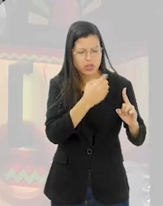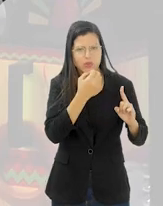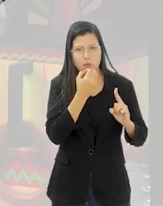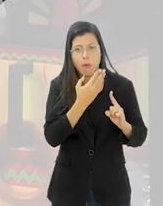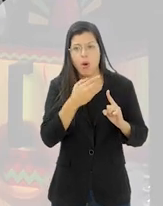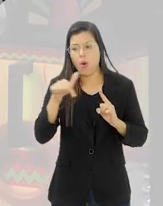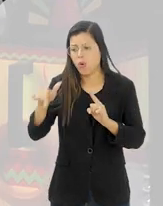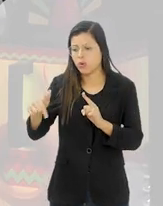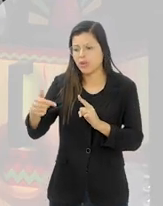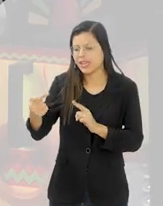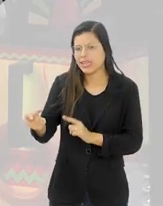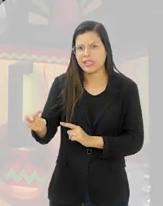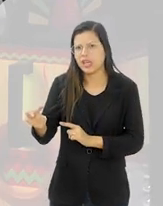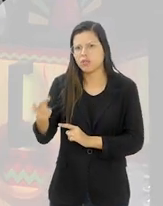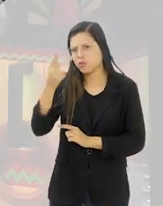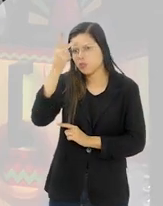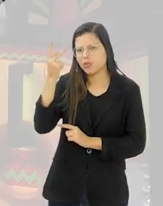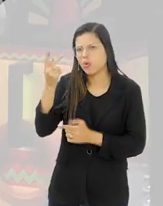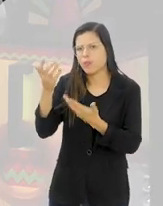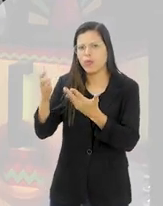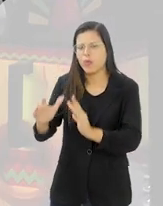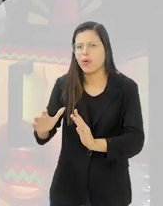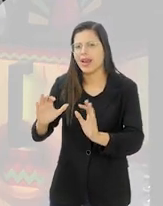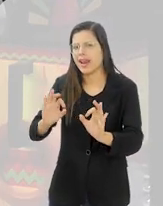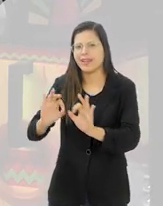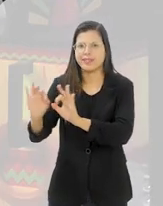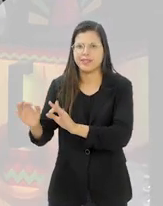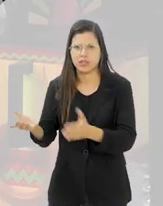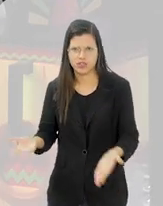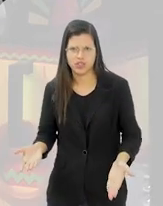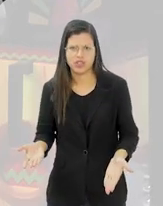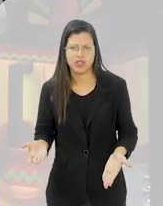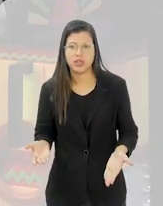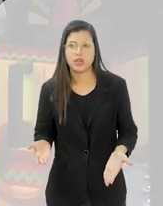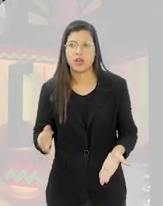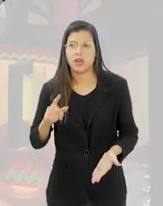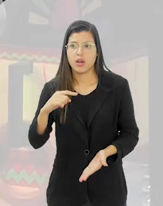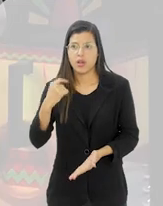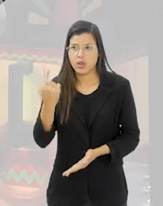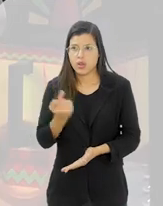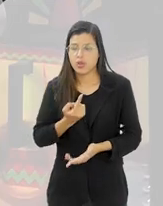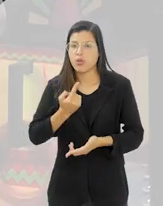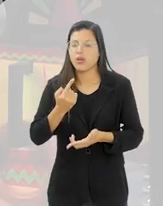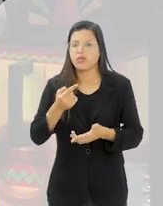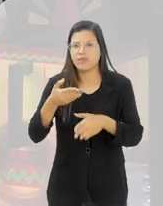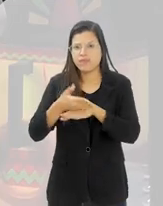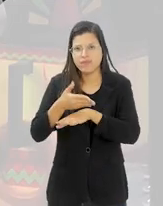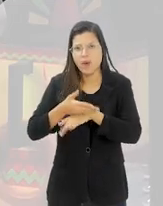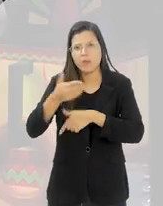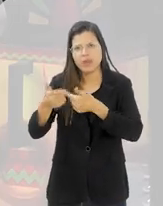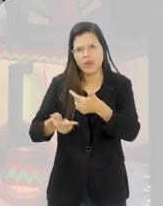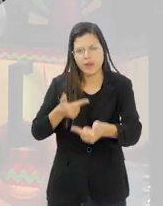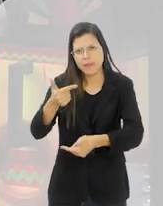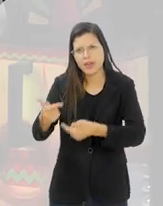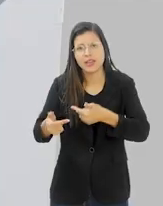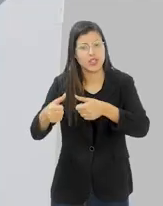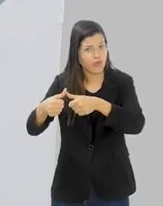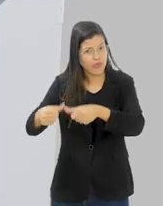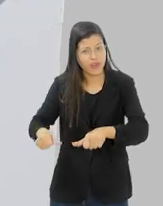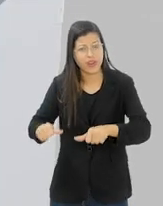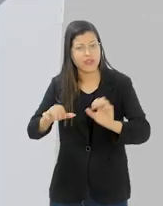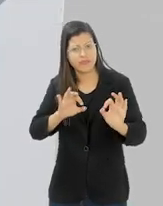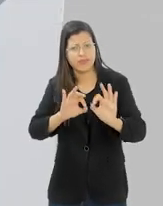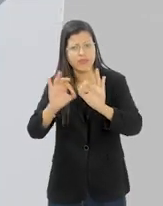tem mais saco. É difícil alguém, né? Aí ficam para ver, e tem os mesmos olhos, nós que vamos ali trabalhar, que gostamos disso